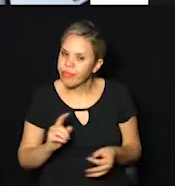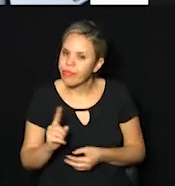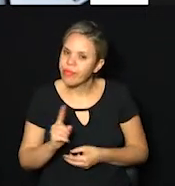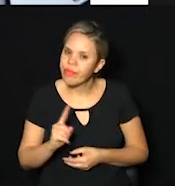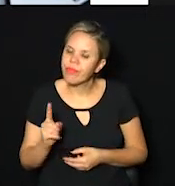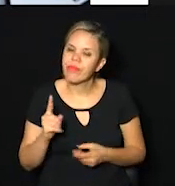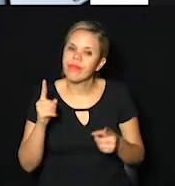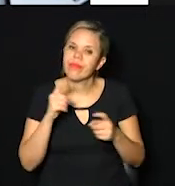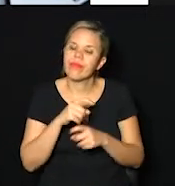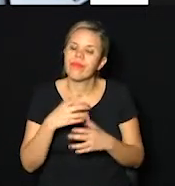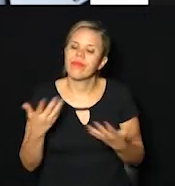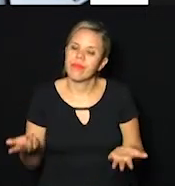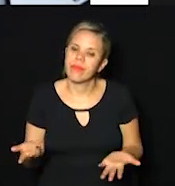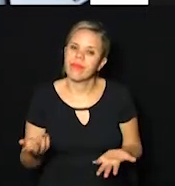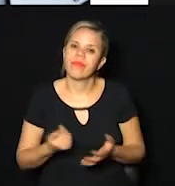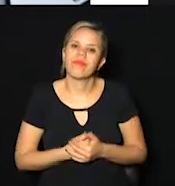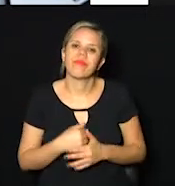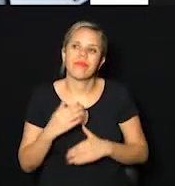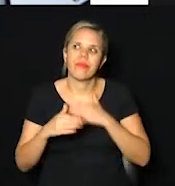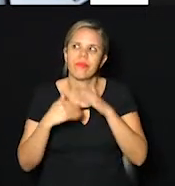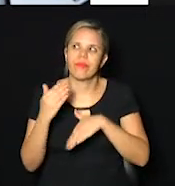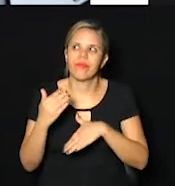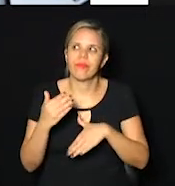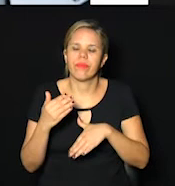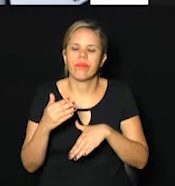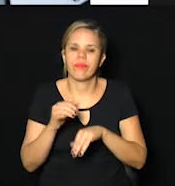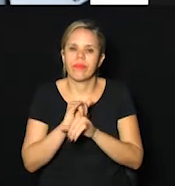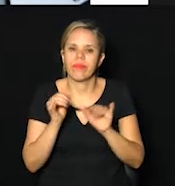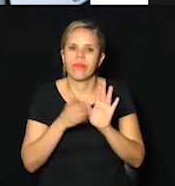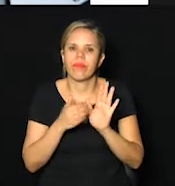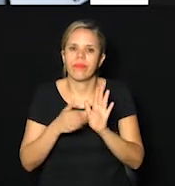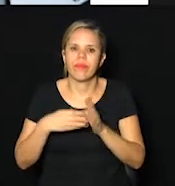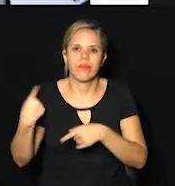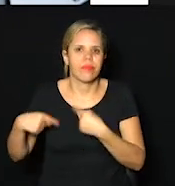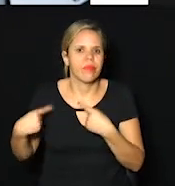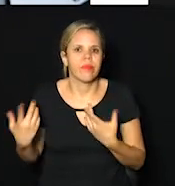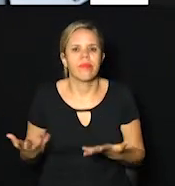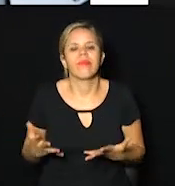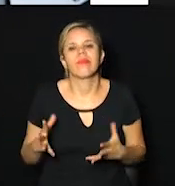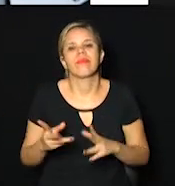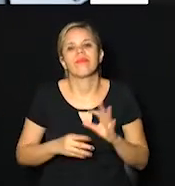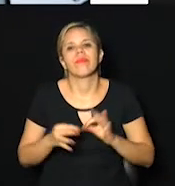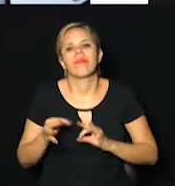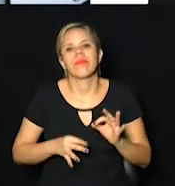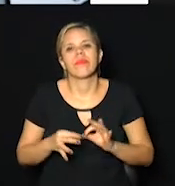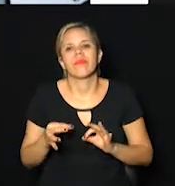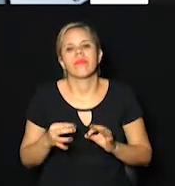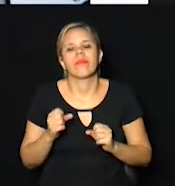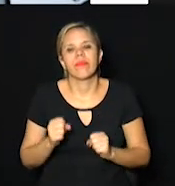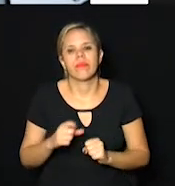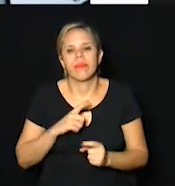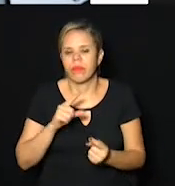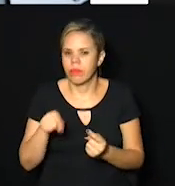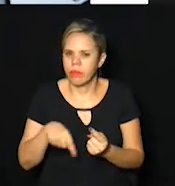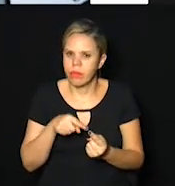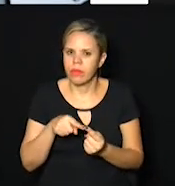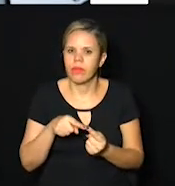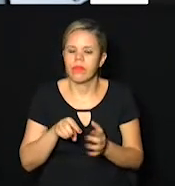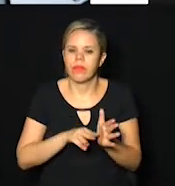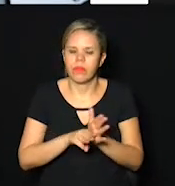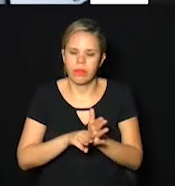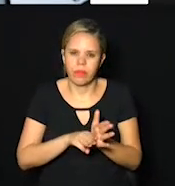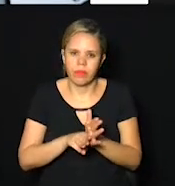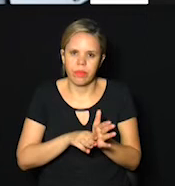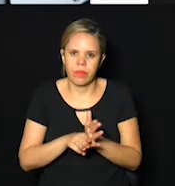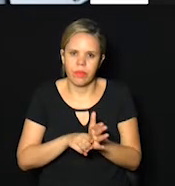complexo quanto desenvolver marketing político. E todo projeto de poder tem que ter objetivos, metas. Objetivo é aquilo